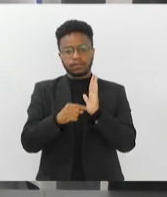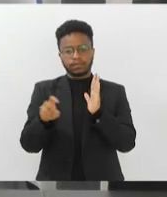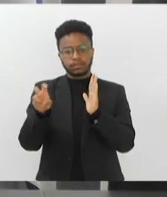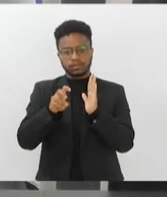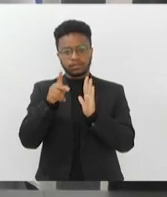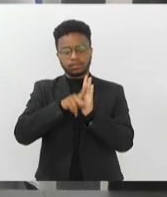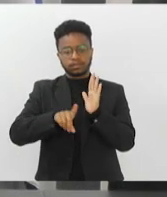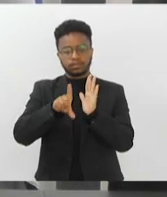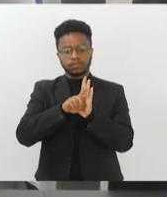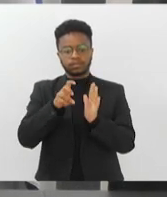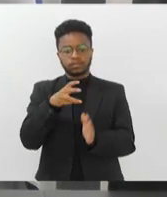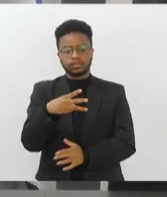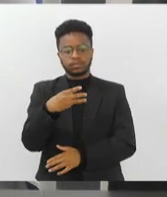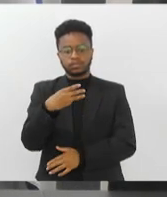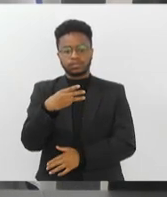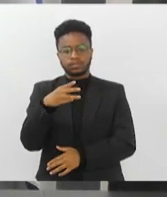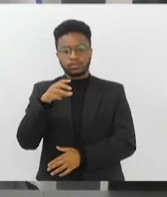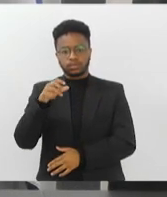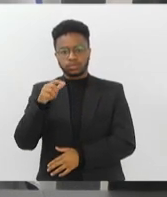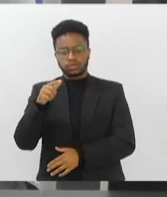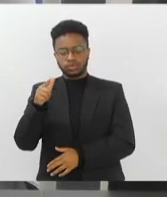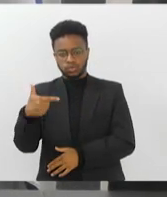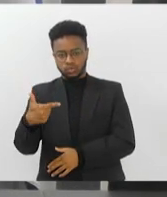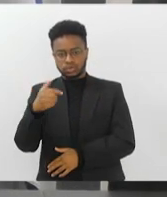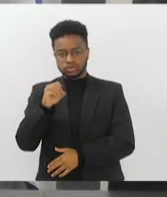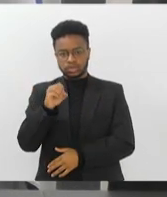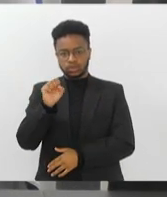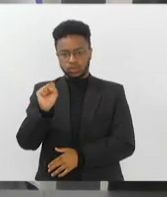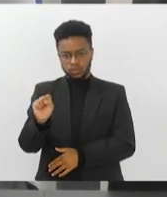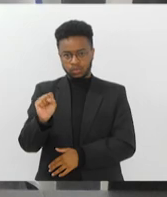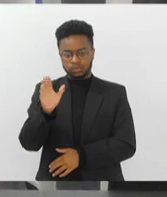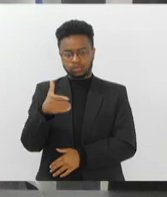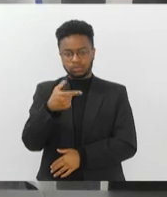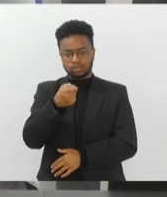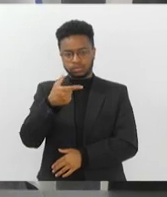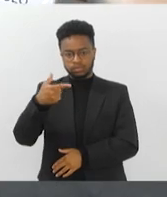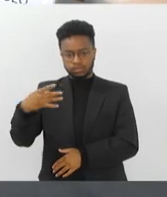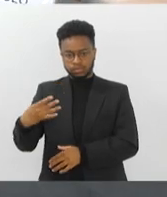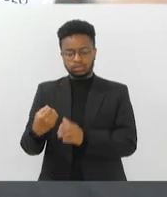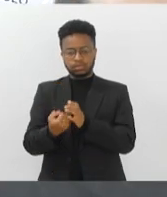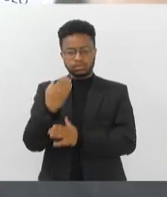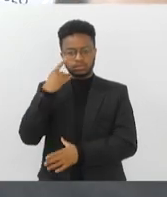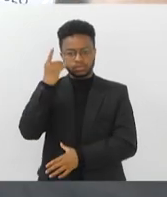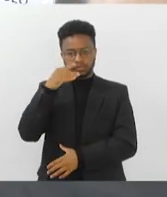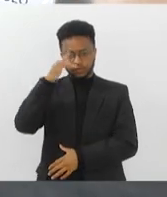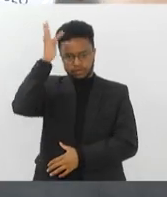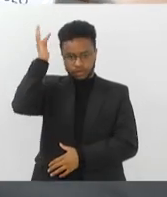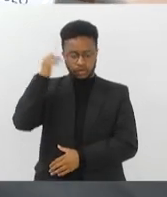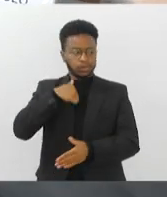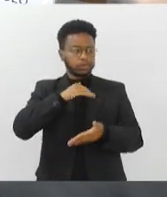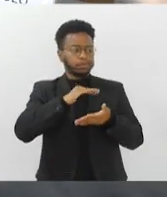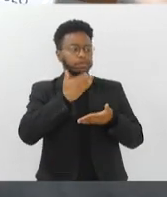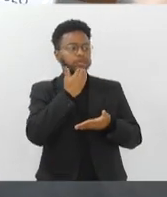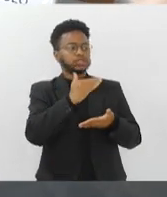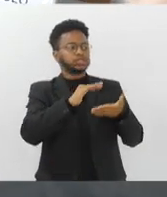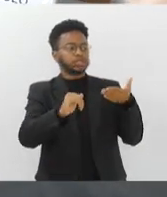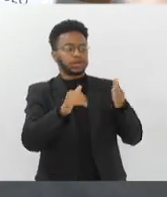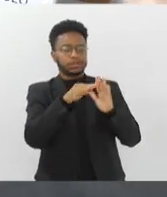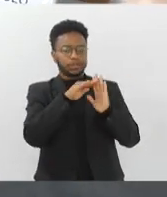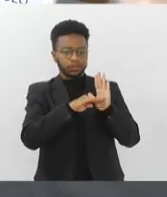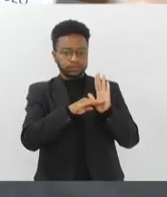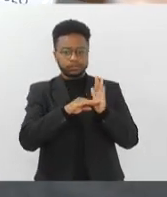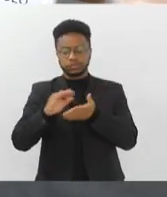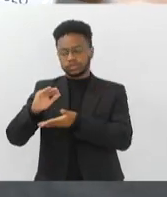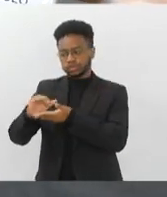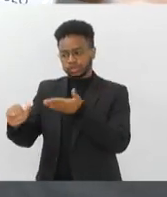de lei 3208 de 2024, de autoria do deputado Fred Pacheco. Deputado Fred Pacheco. Queria solicitar, presidente, para retirar esse projeto de pauta. Projeto 5 da